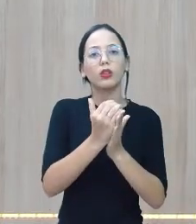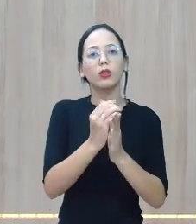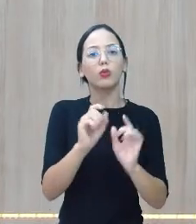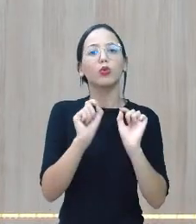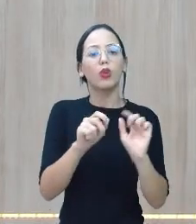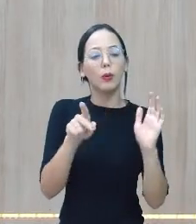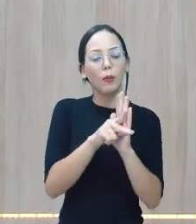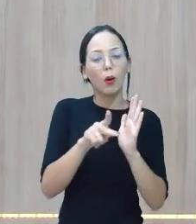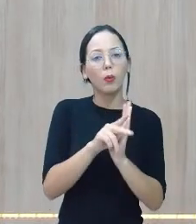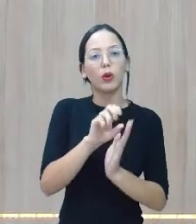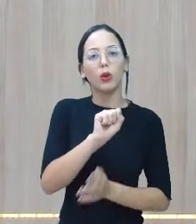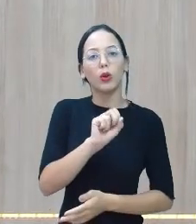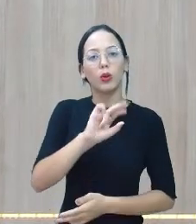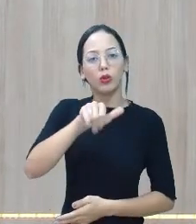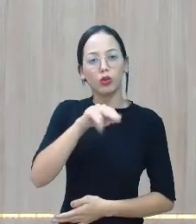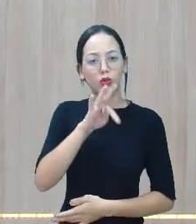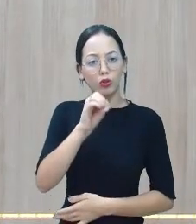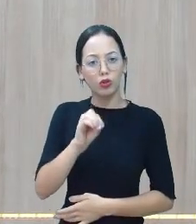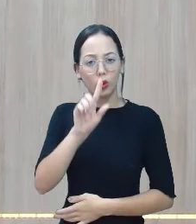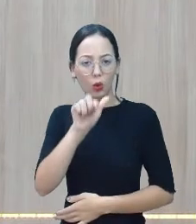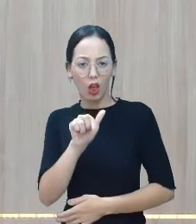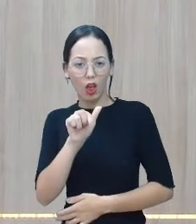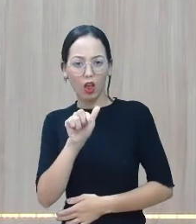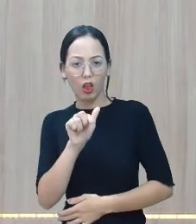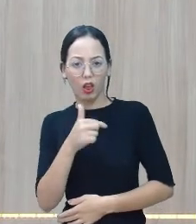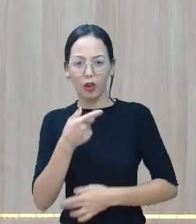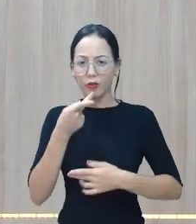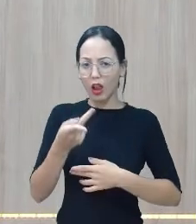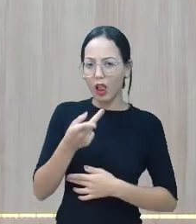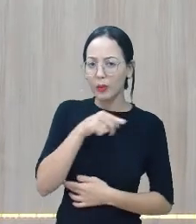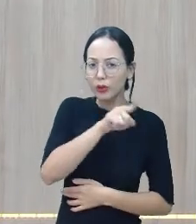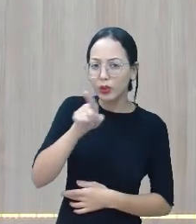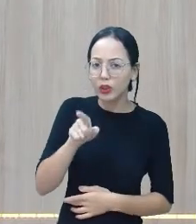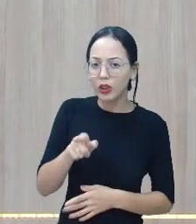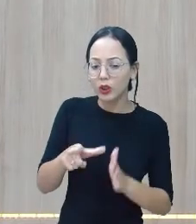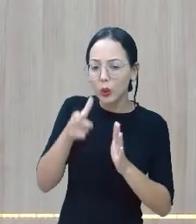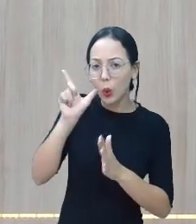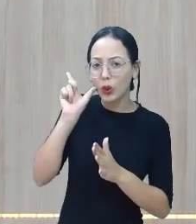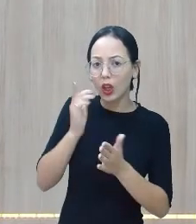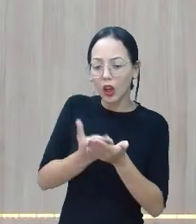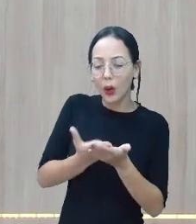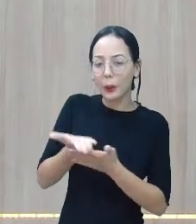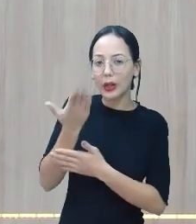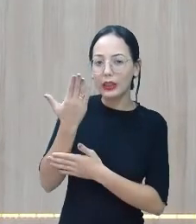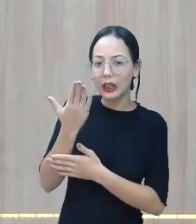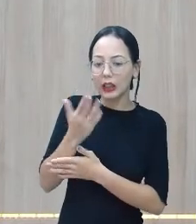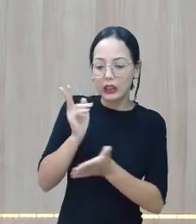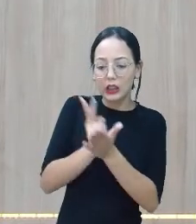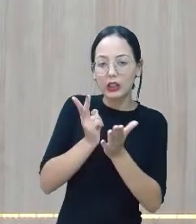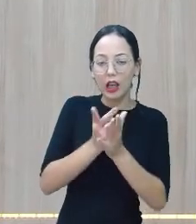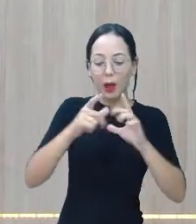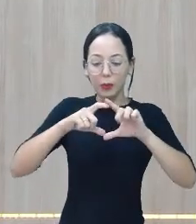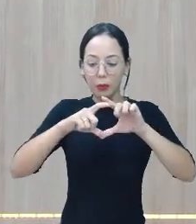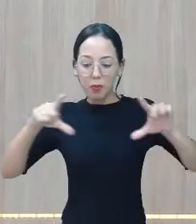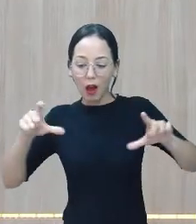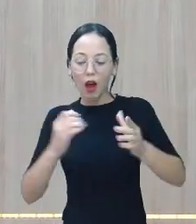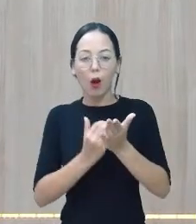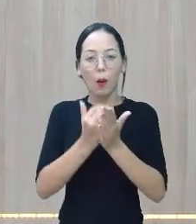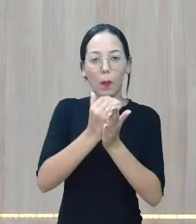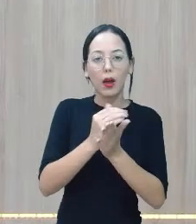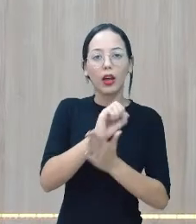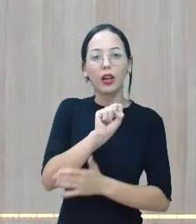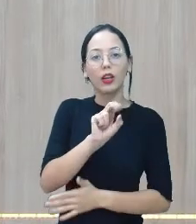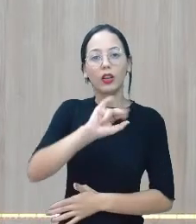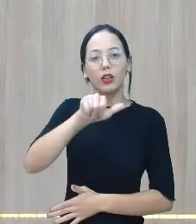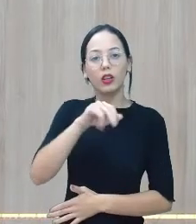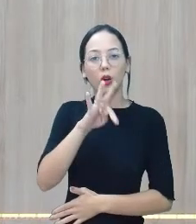com o sujeito. É isso mesmo? Eu falei isso para vocês na aula anterior? Toda oração inicia com o